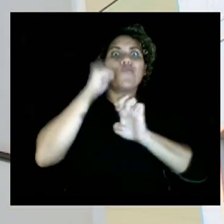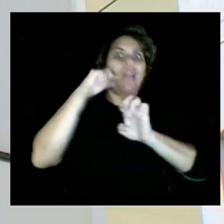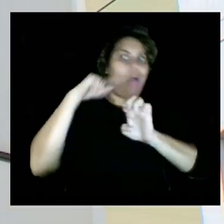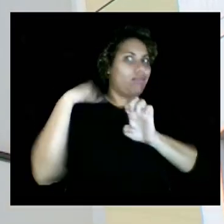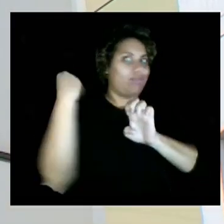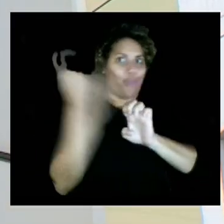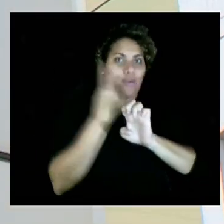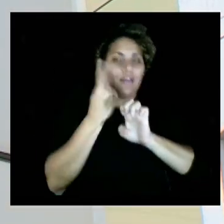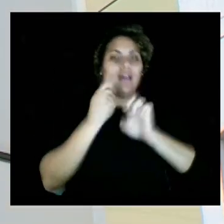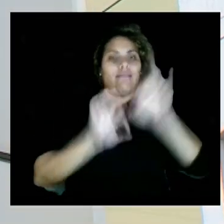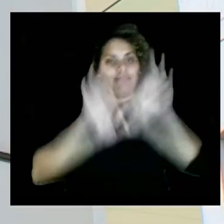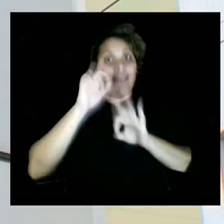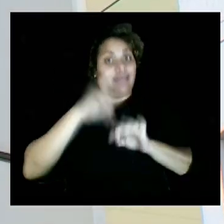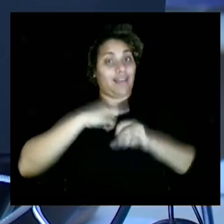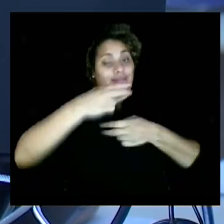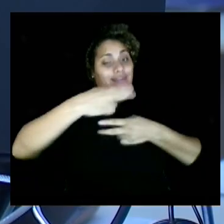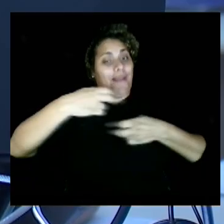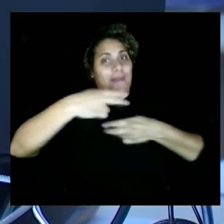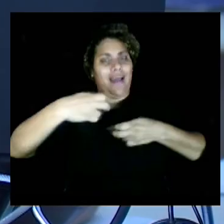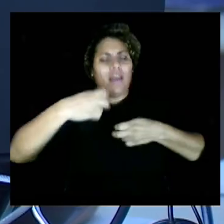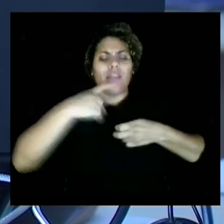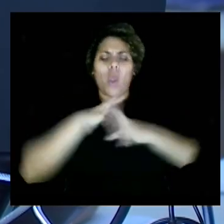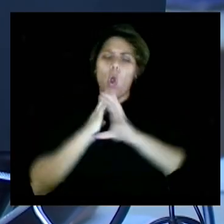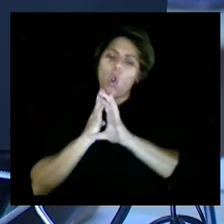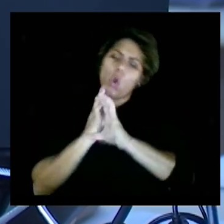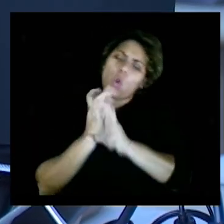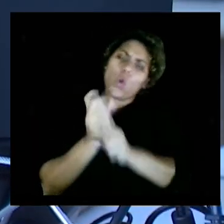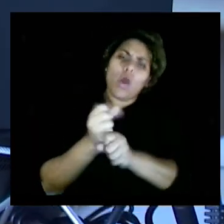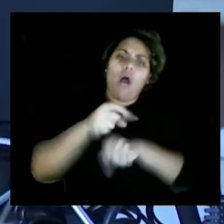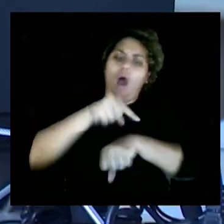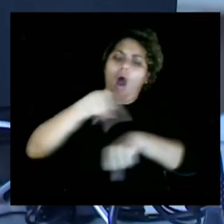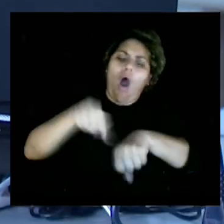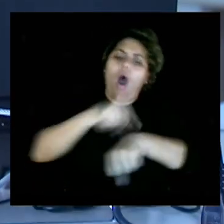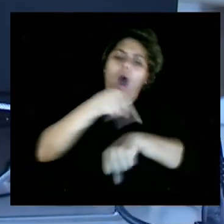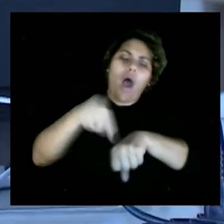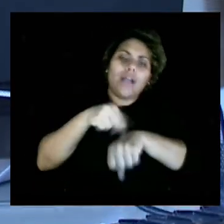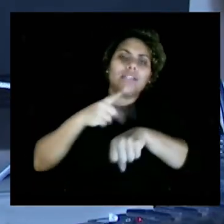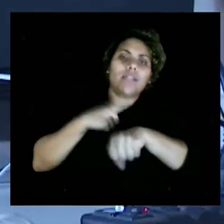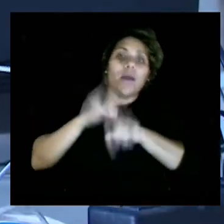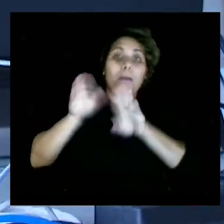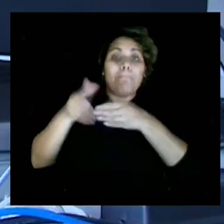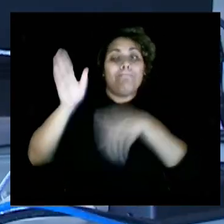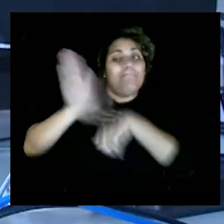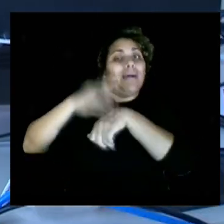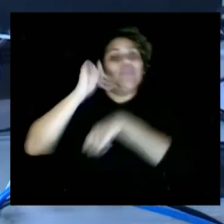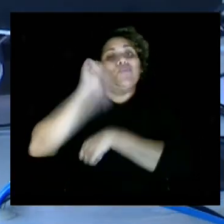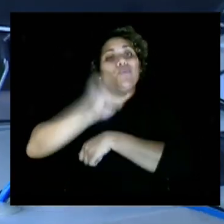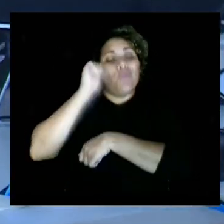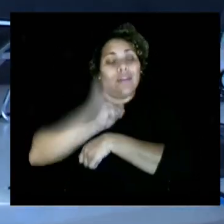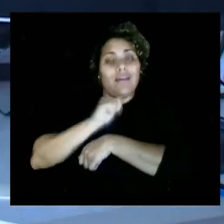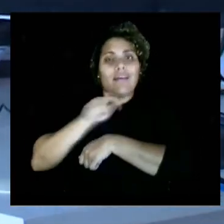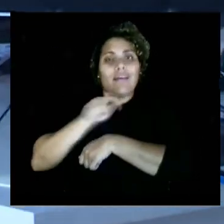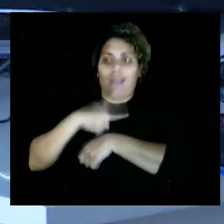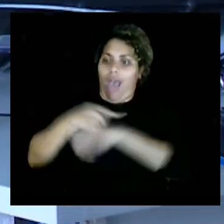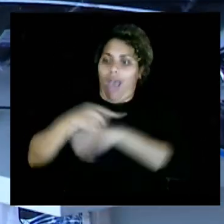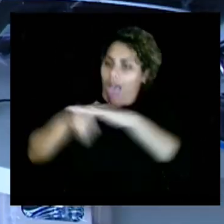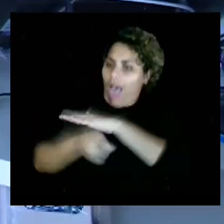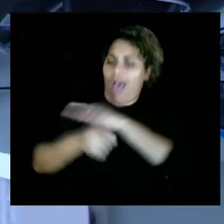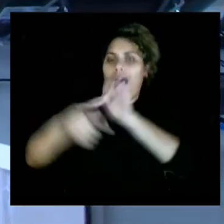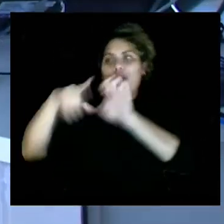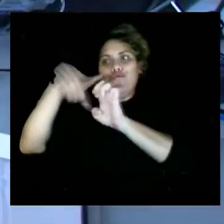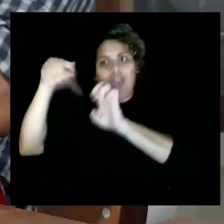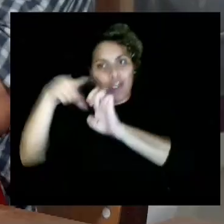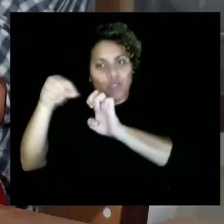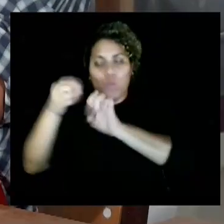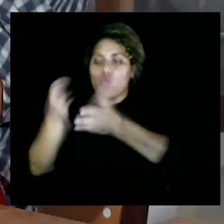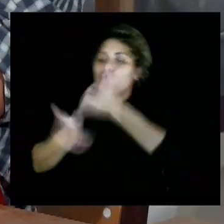Sebrae, contabilizou a quantidade de horas destinadas a mais pelas mulheres que empreendem nos cuidados com pessoas da família